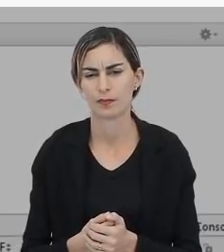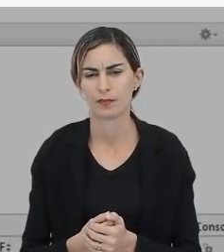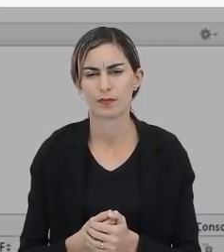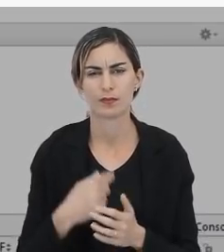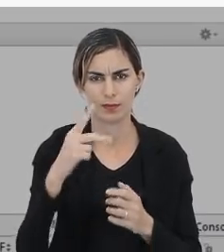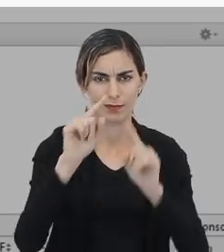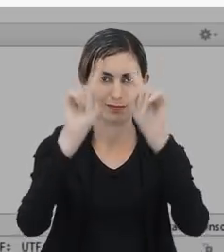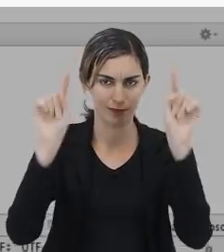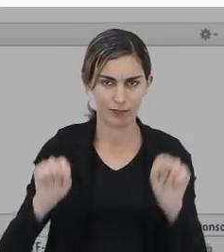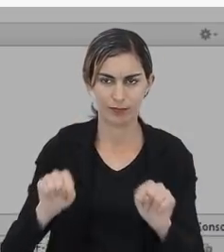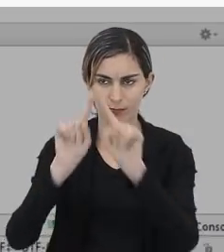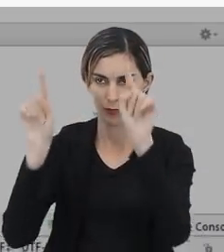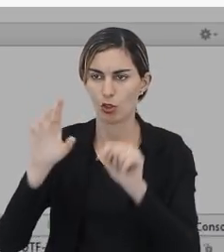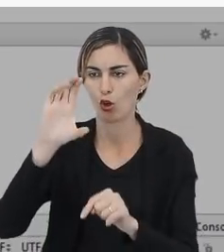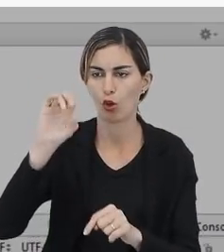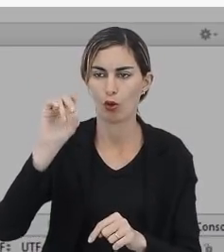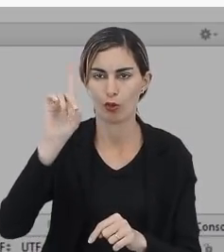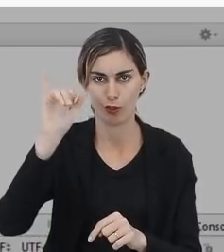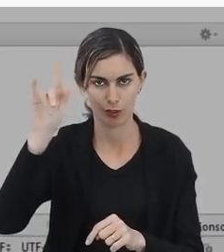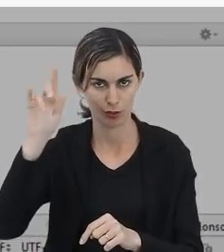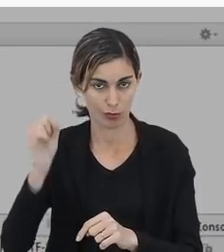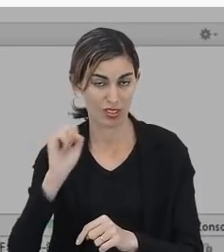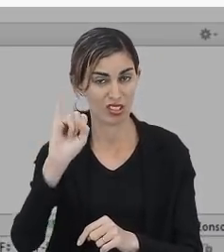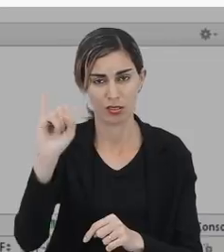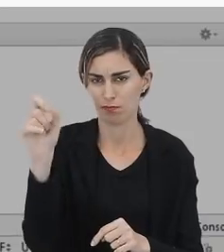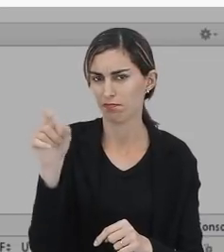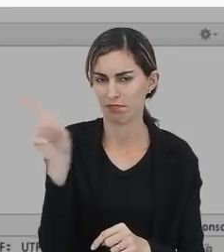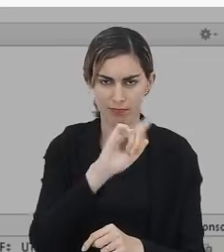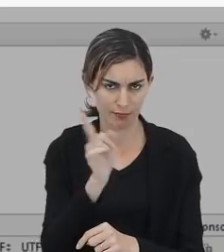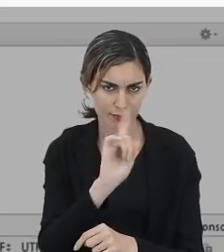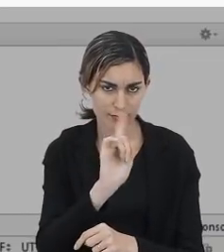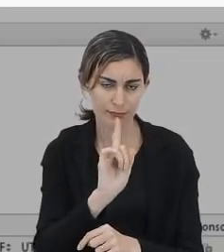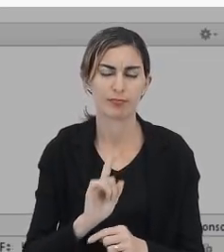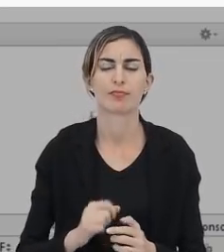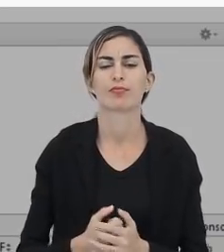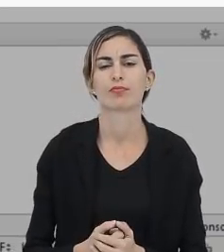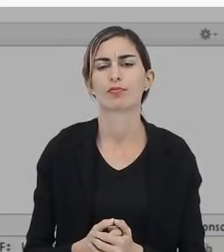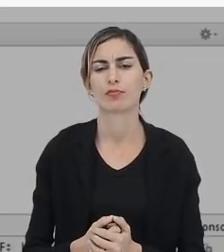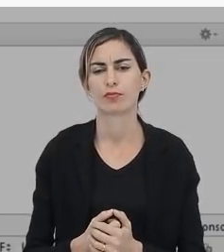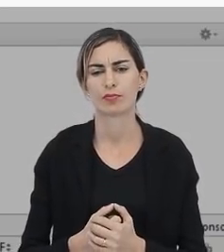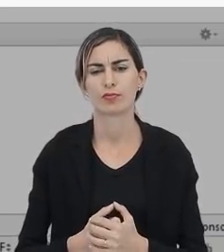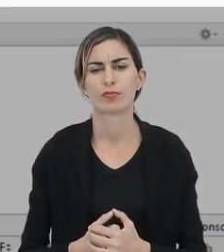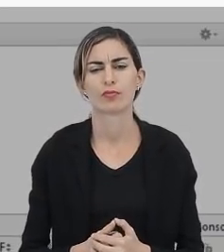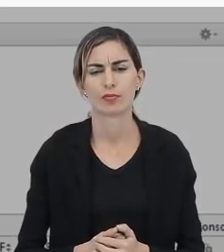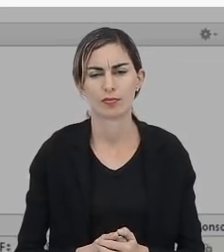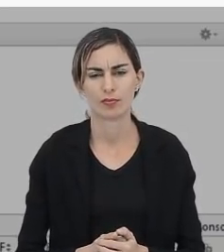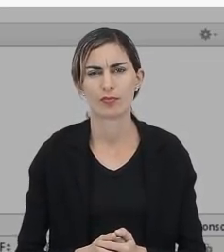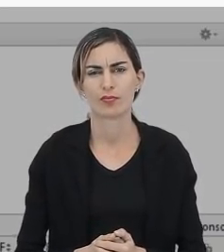esse bloco de código. Se não,